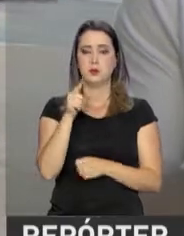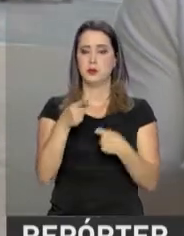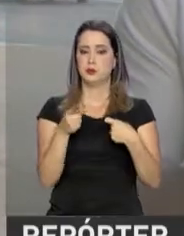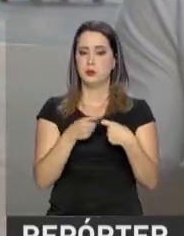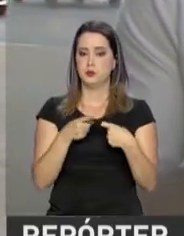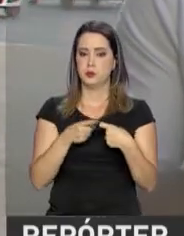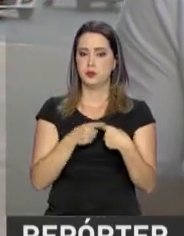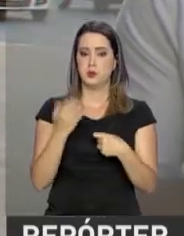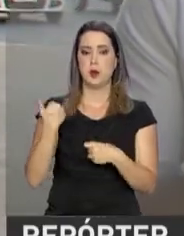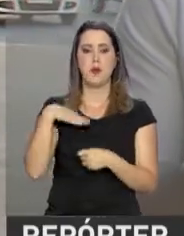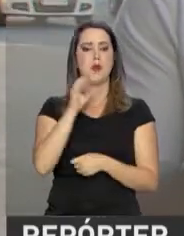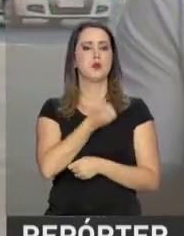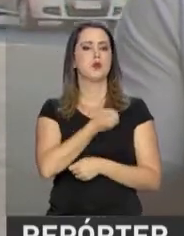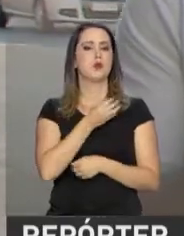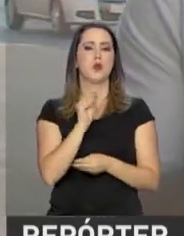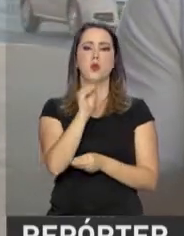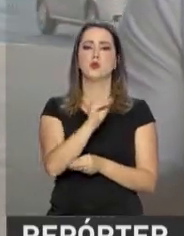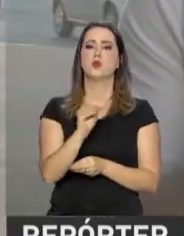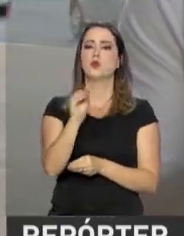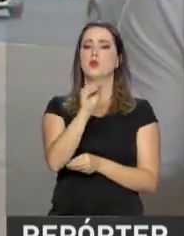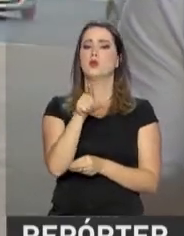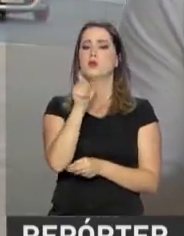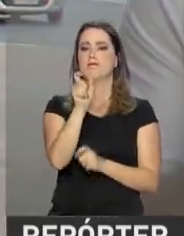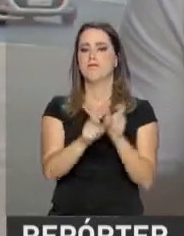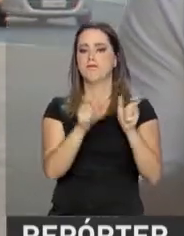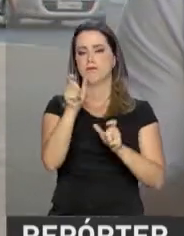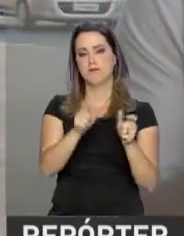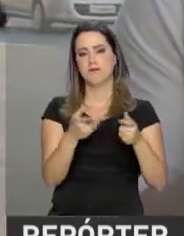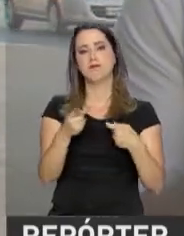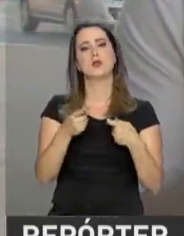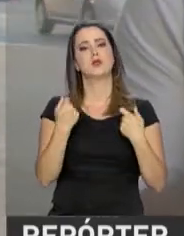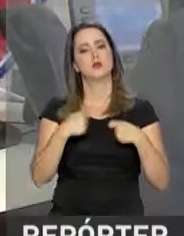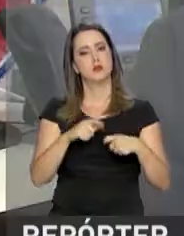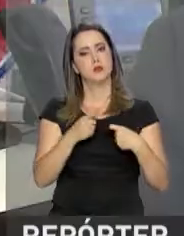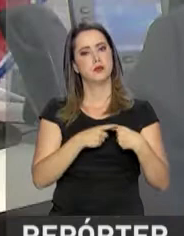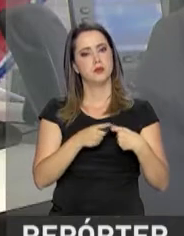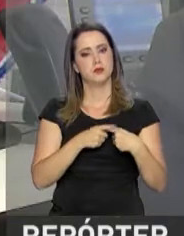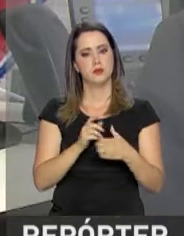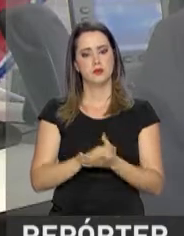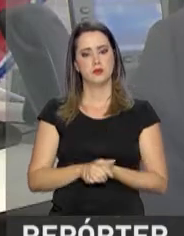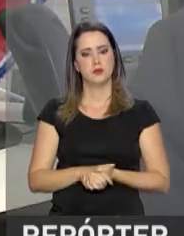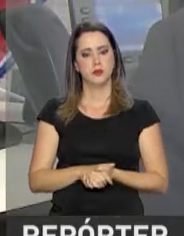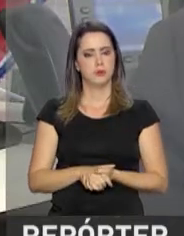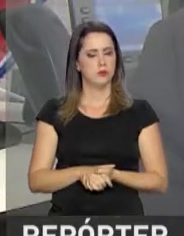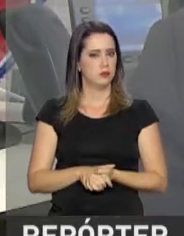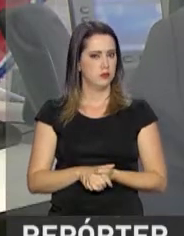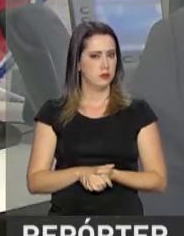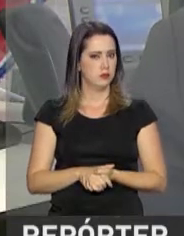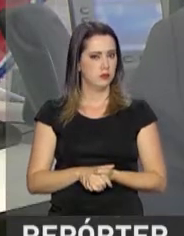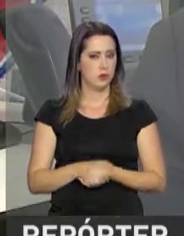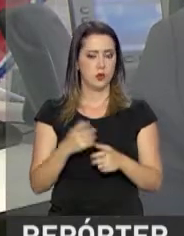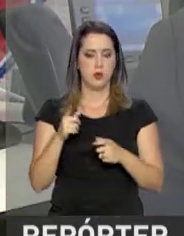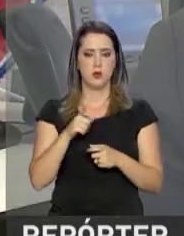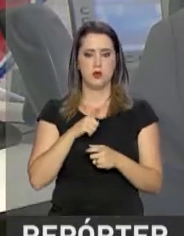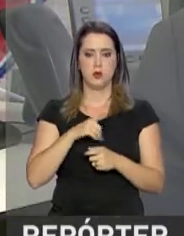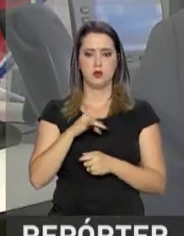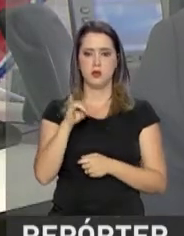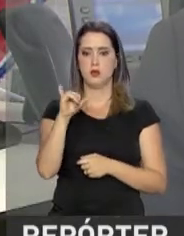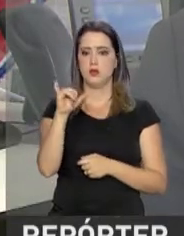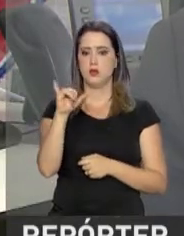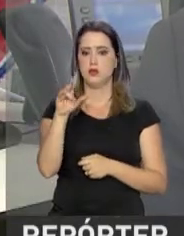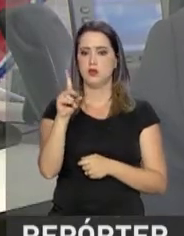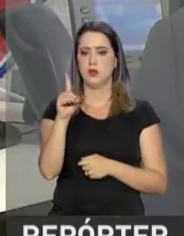objetivo é garantir o acesso da população à assistência médica onde tem o idh baixo por colocar somente 8 de agosto